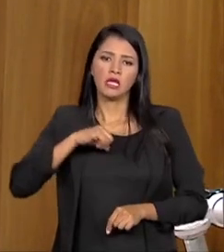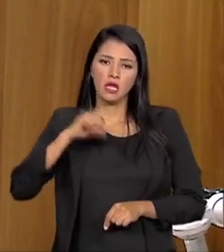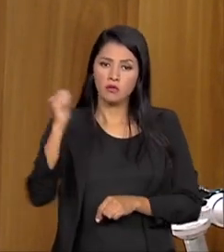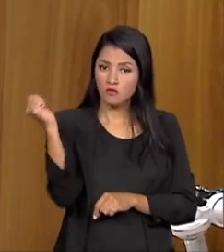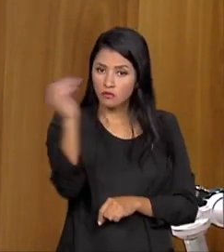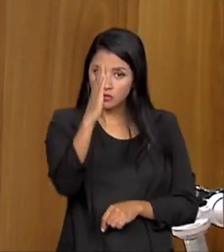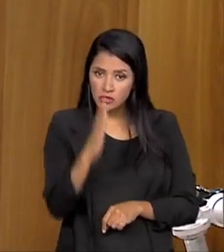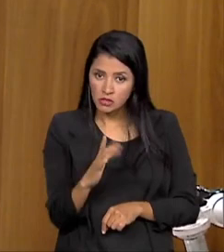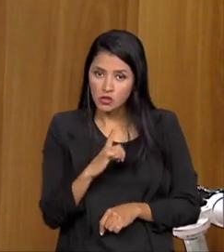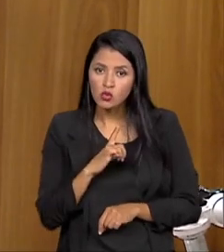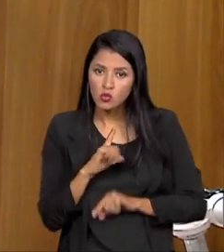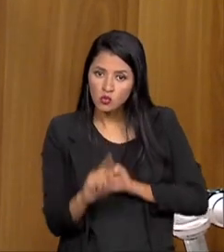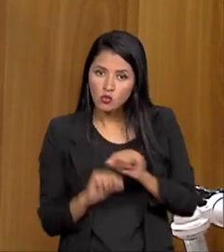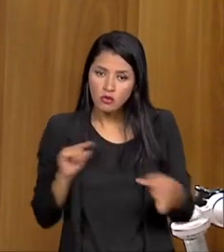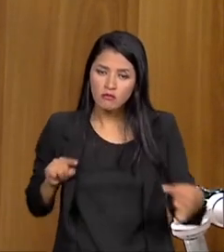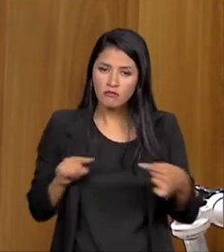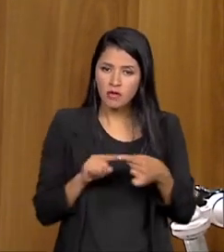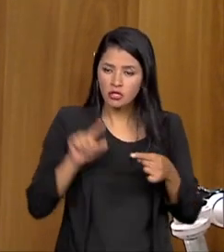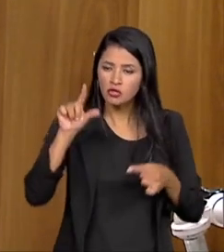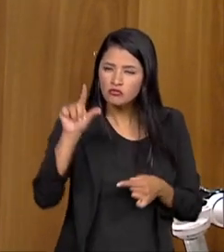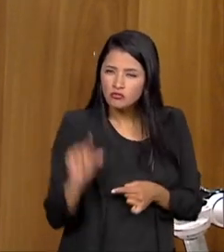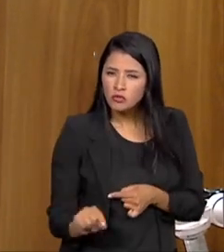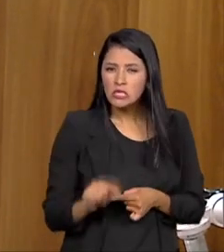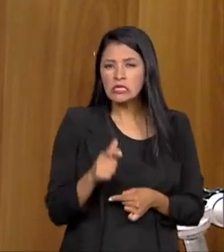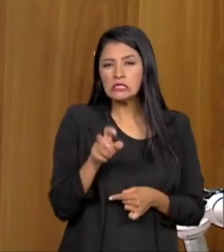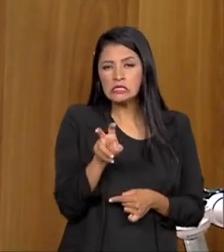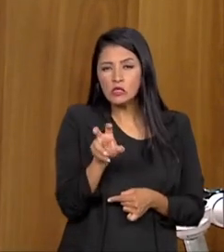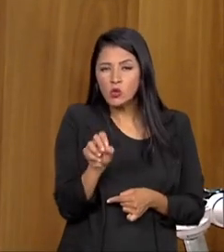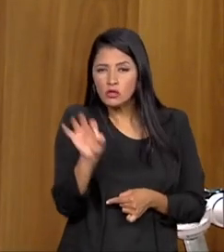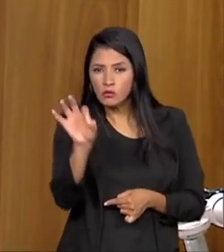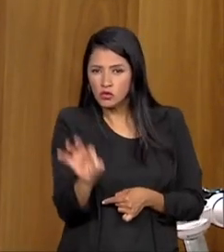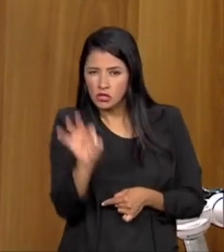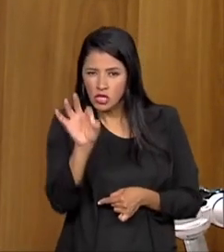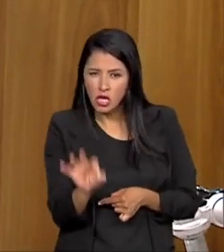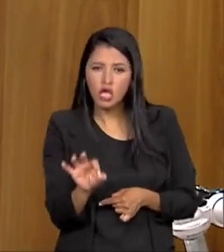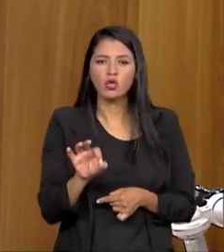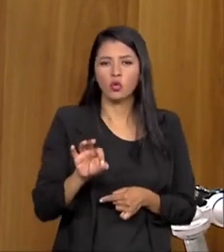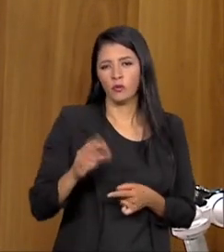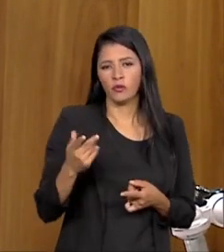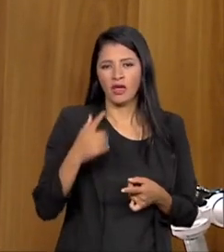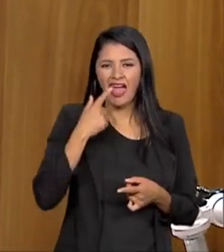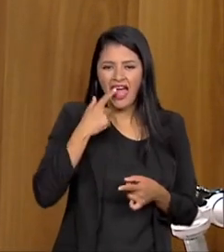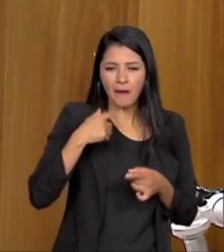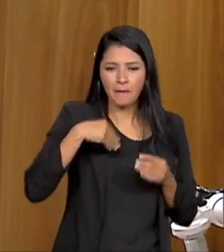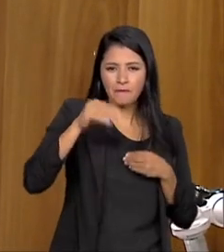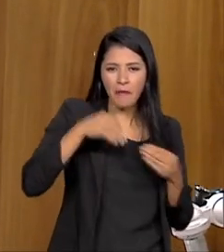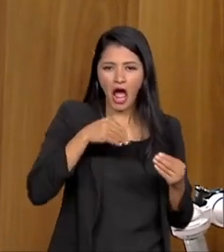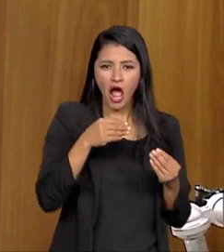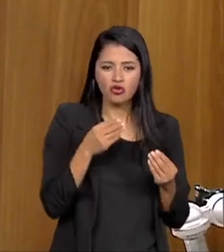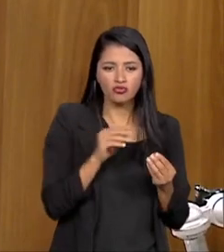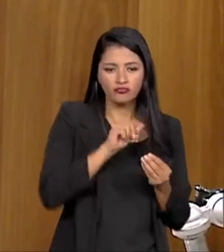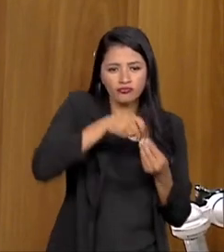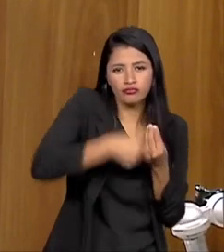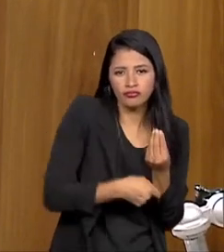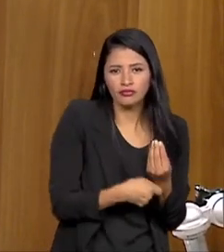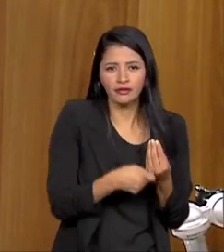Brasil tem uma meta de redução de 50% das embalagens de plástico serem